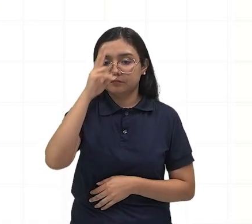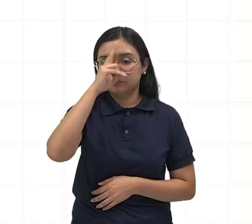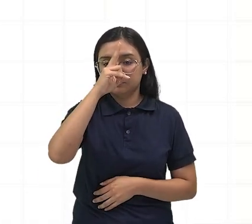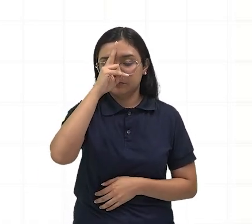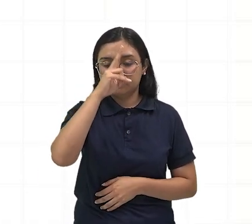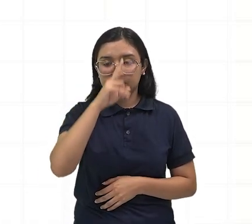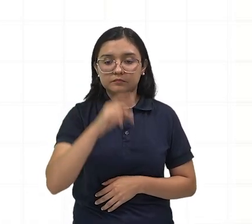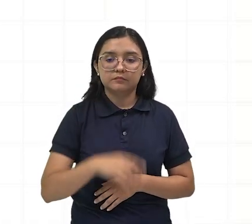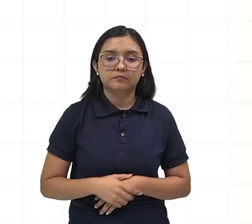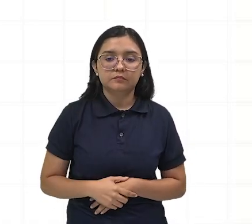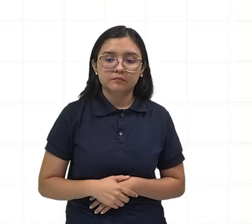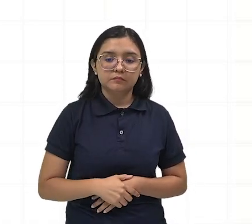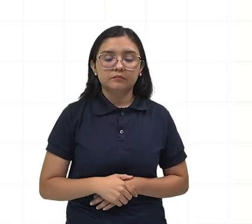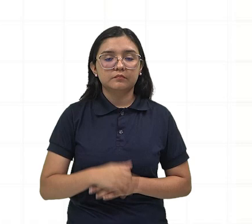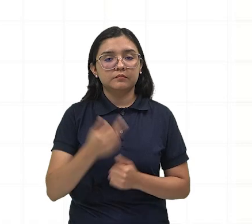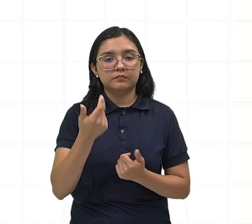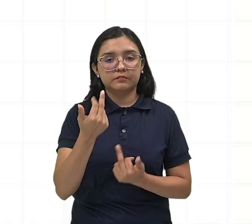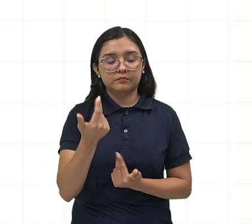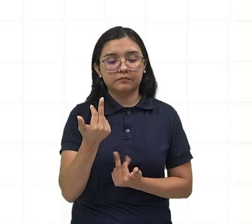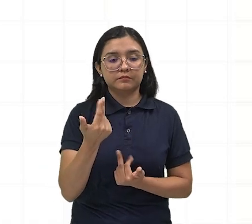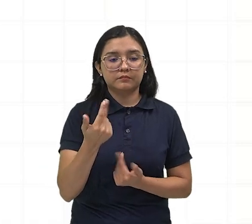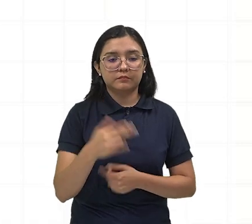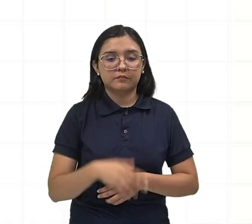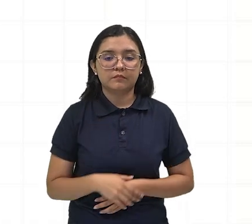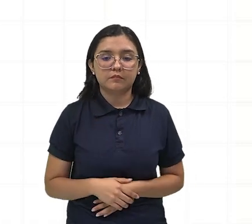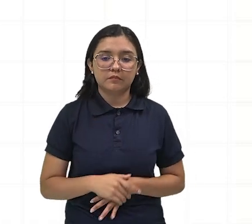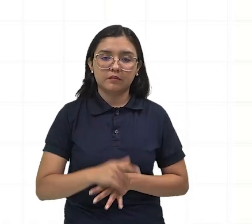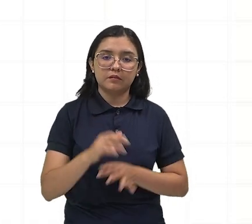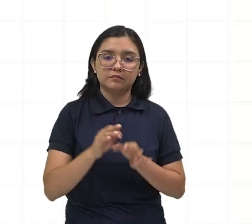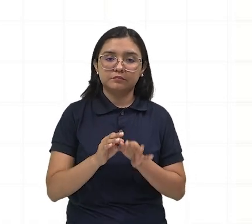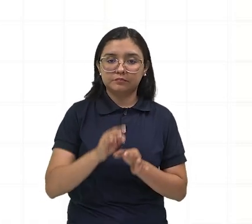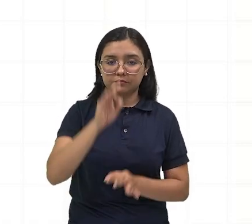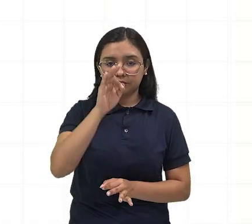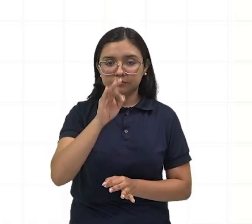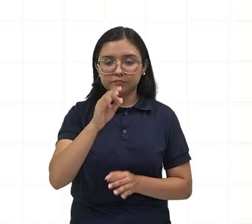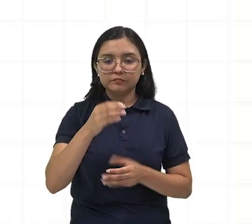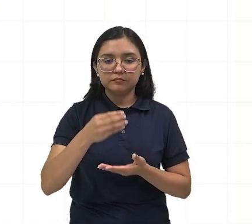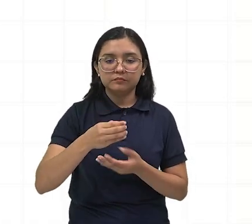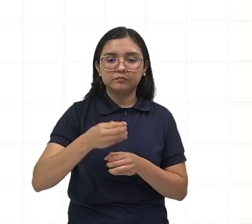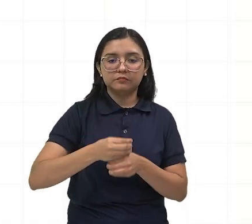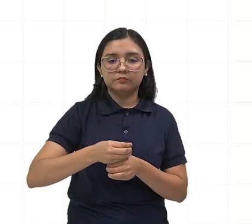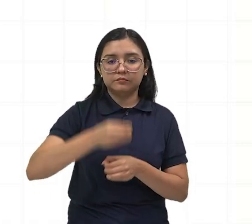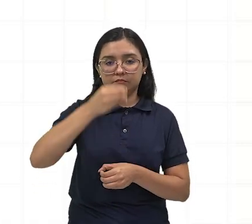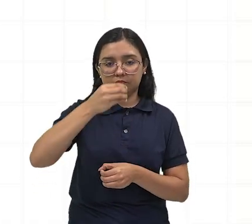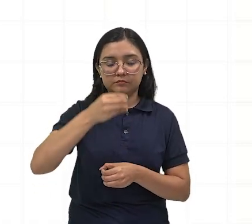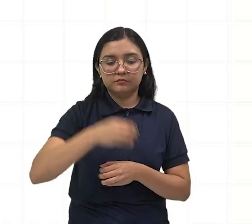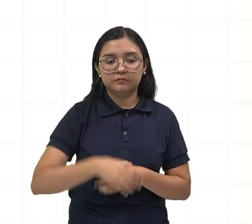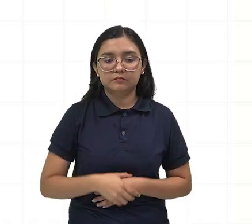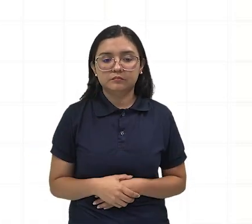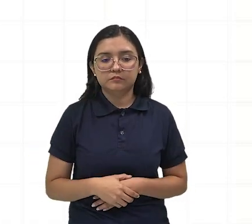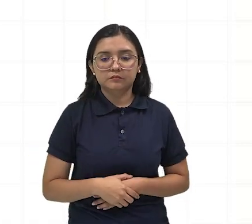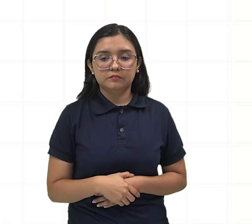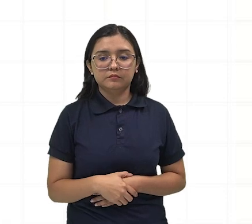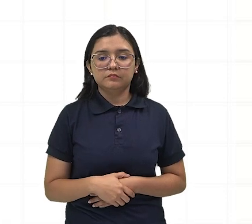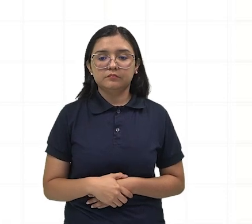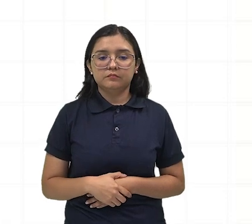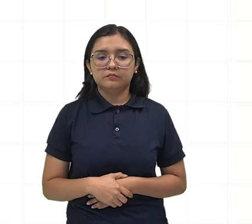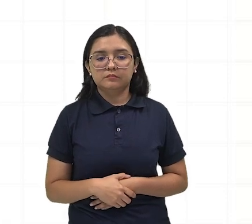são congruentes, né? E a altura de um cilindro. A distância